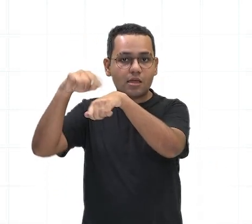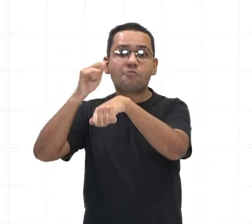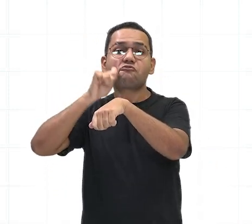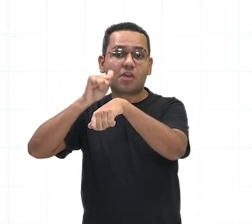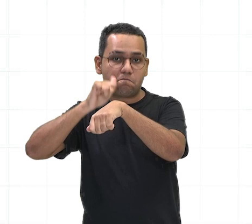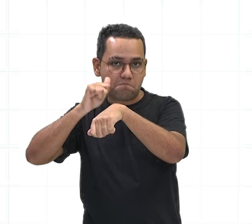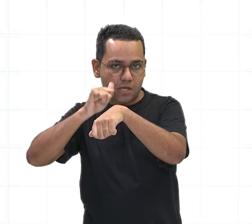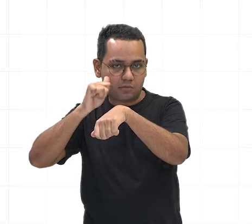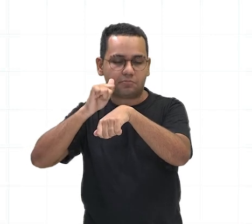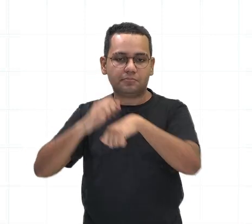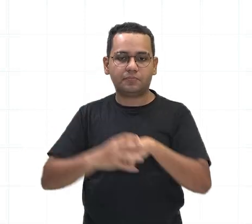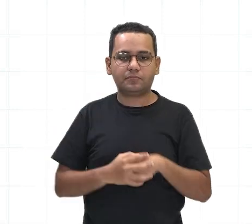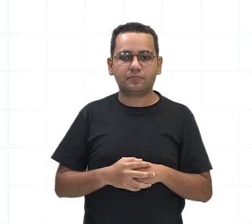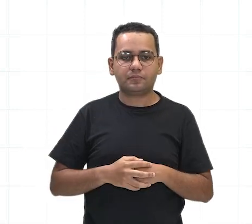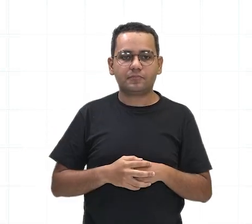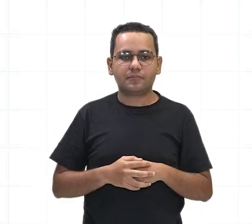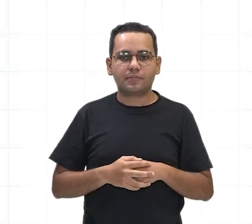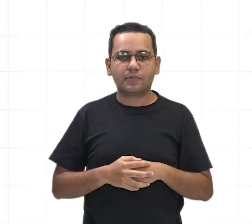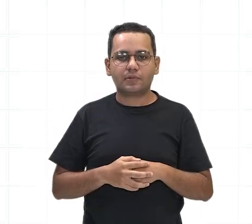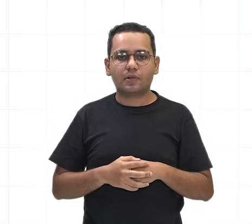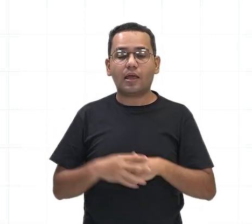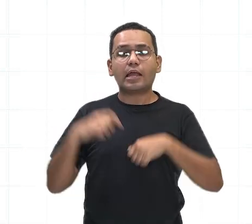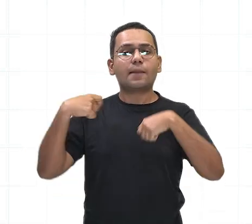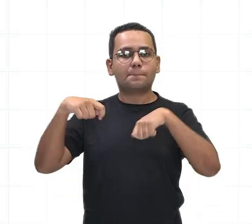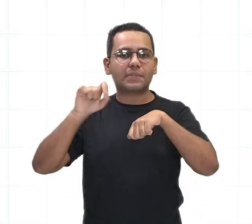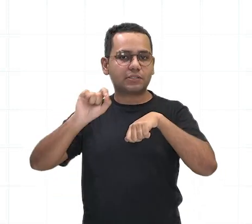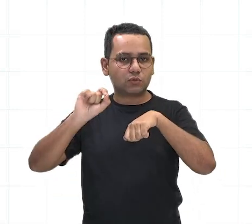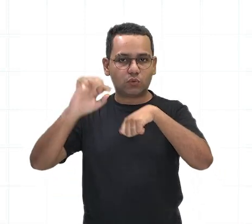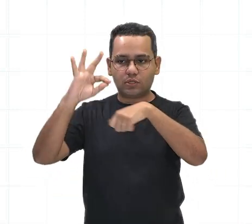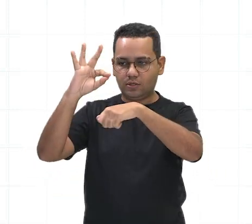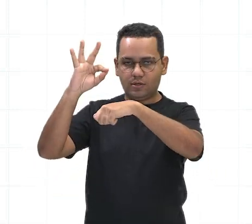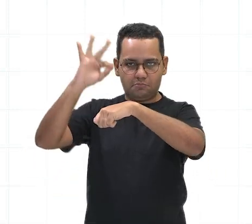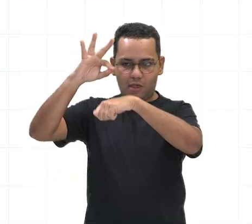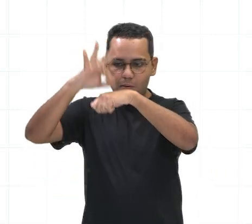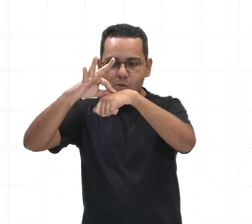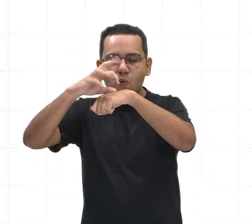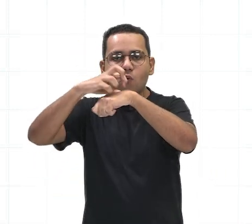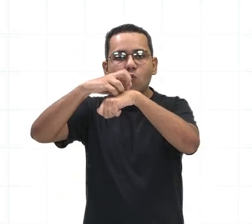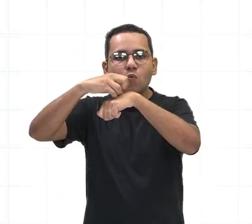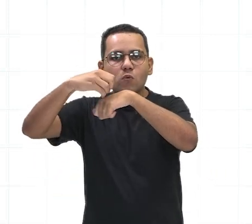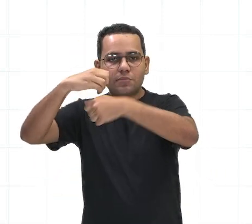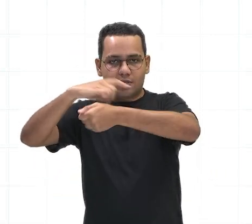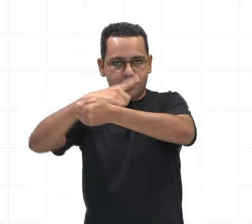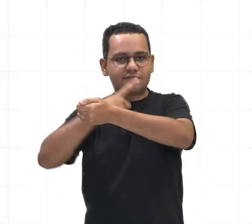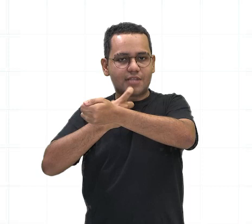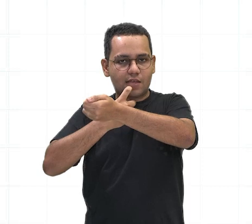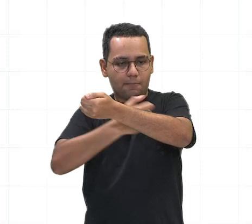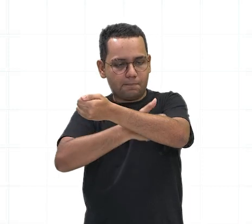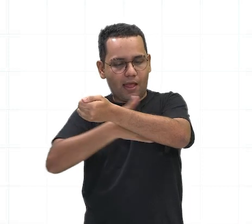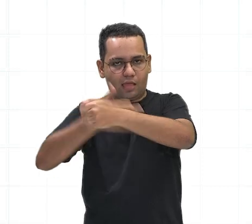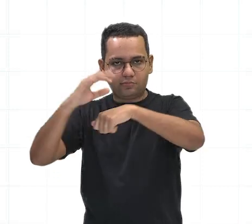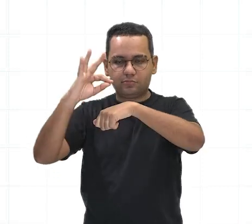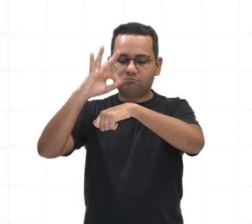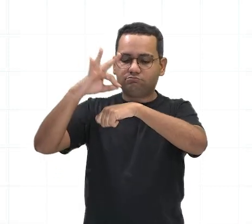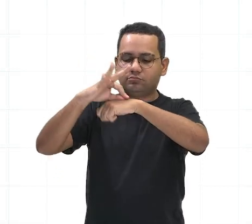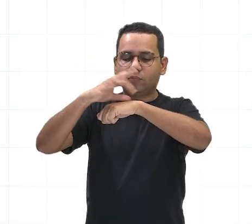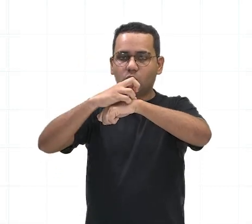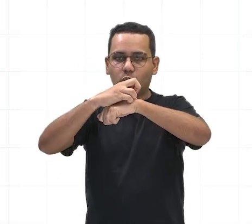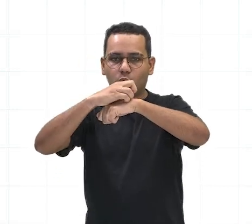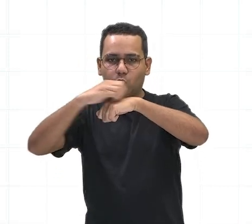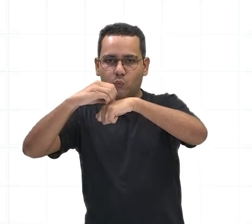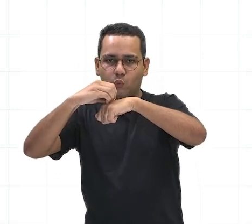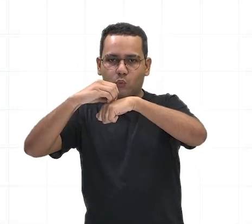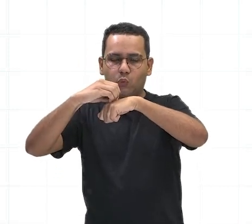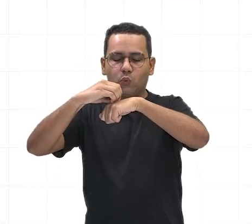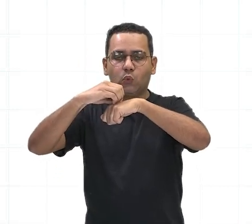Por quê? Porque a fêmea ela vai precisar se alimentar aí de sangue, né? Porque ela vai precisar desenvolver ali os